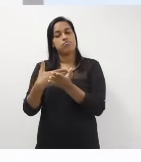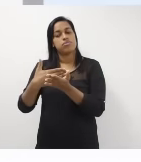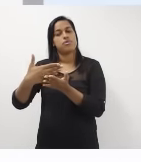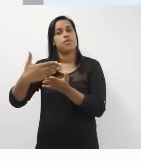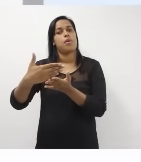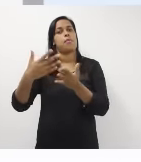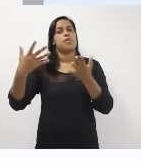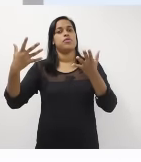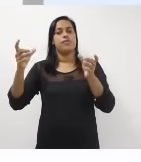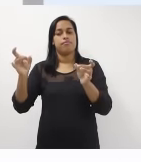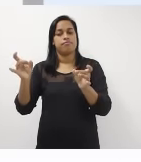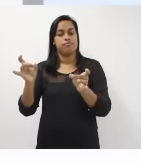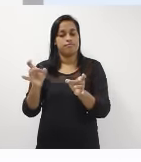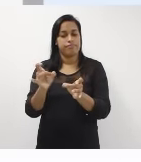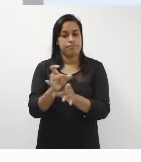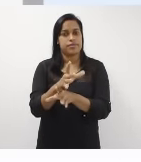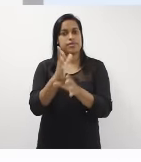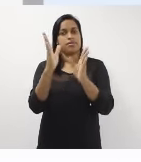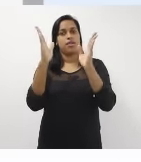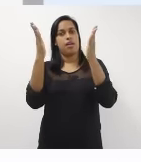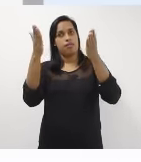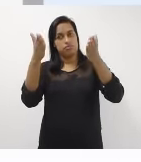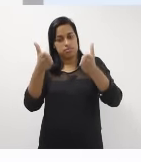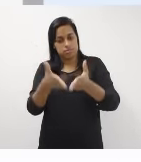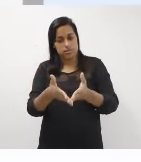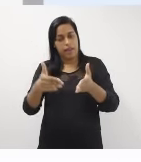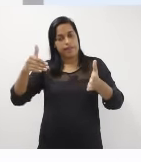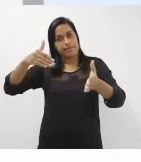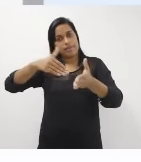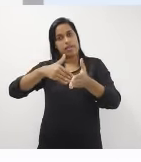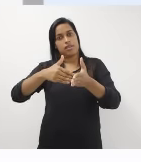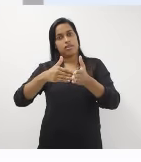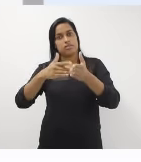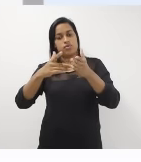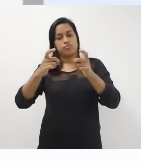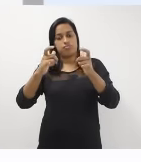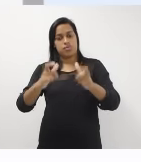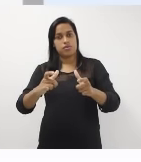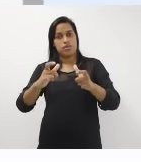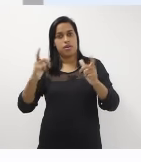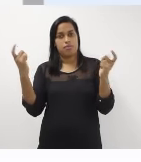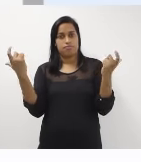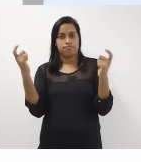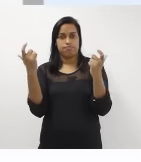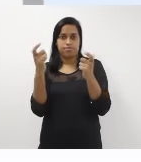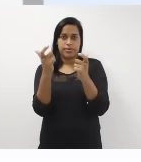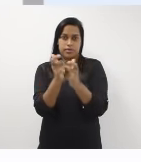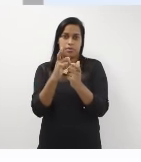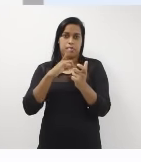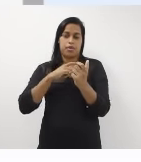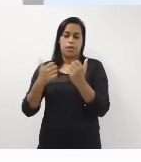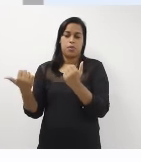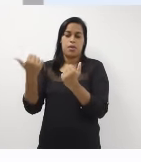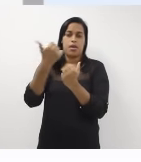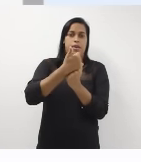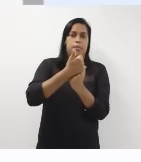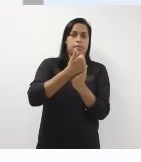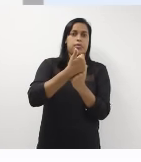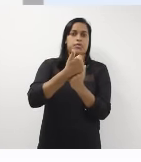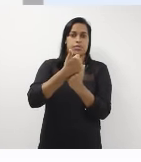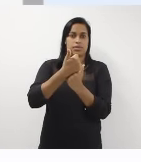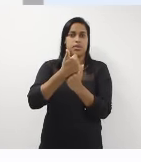vai decaindo até que vai chegar no estoque mínimo, e aí vai haver uma reposição, aí ele chega no